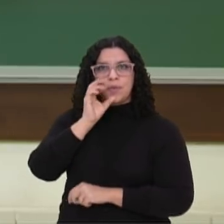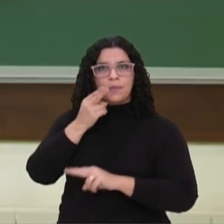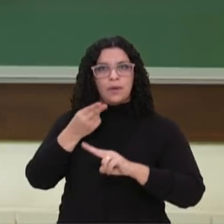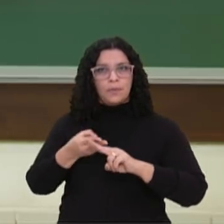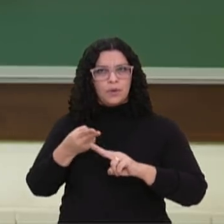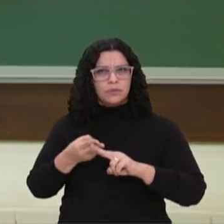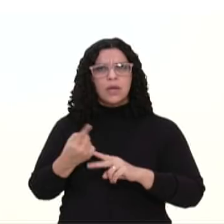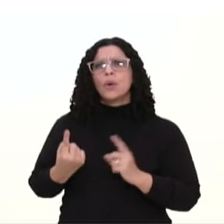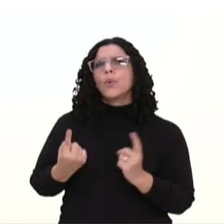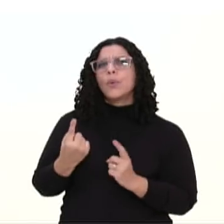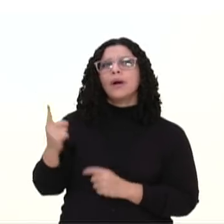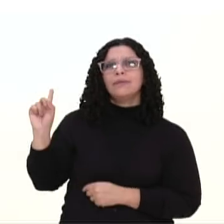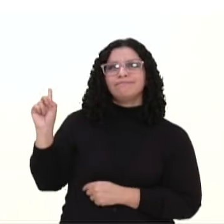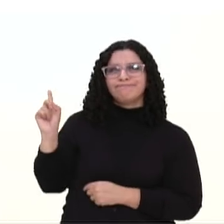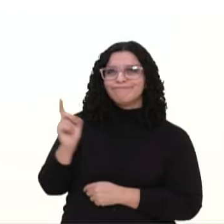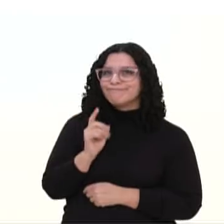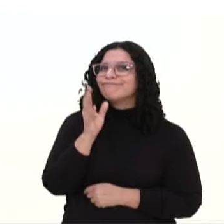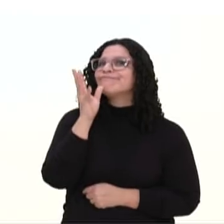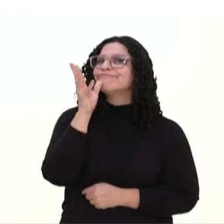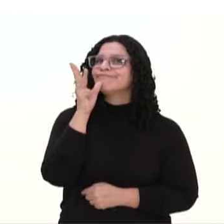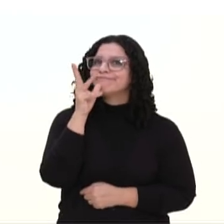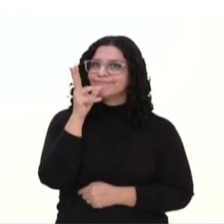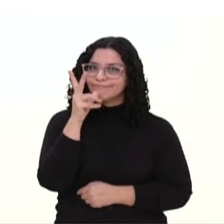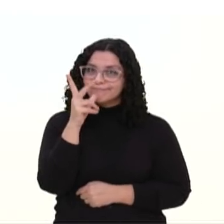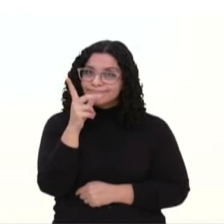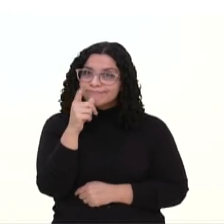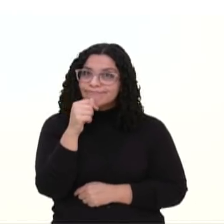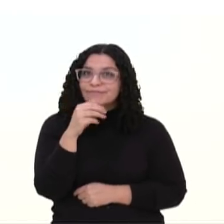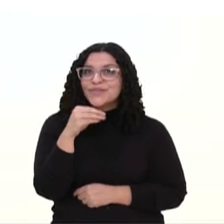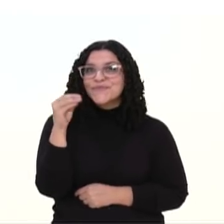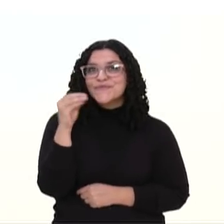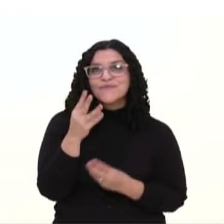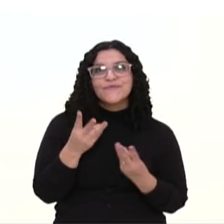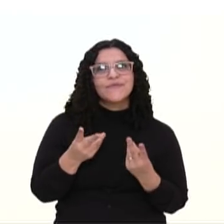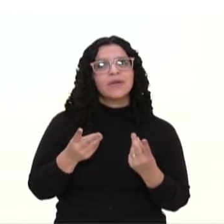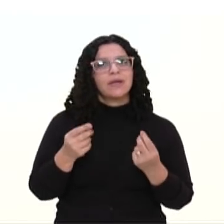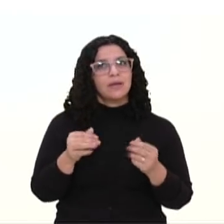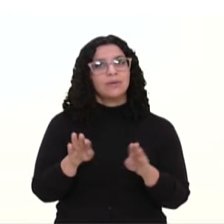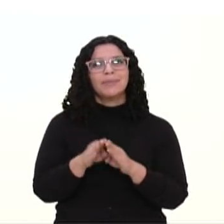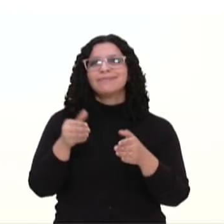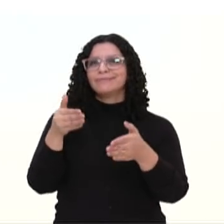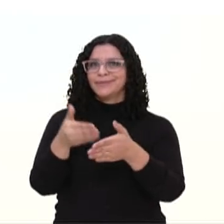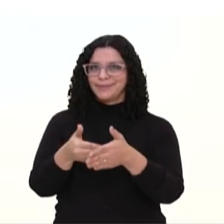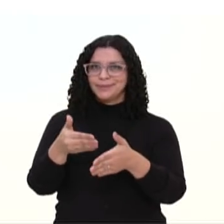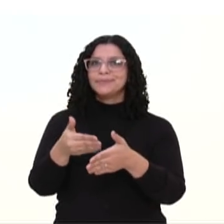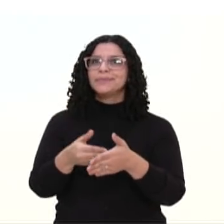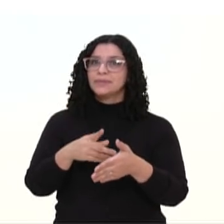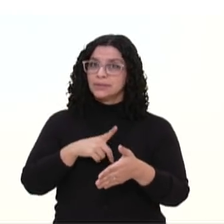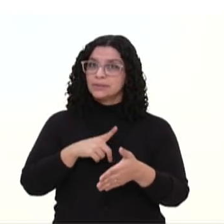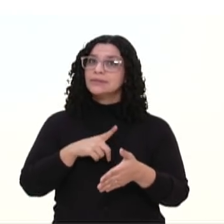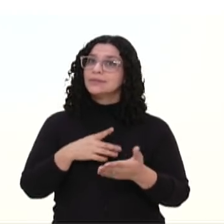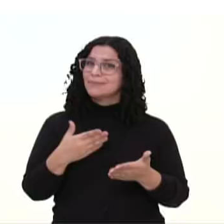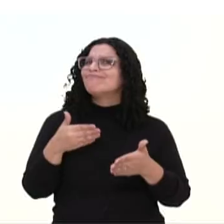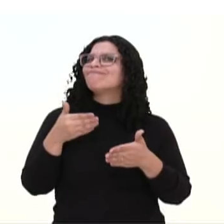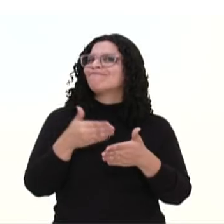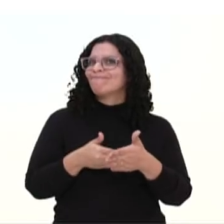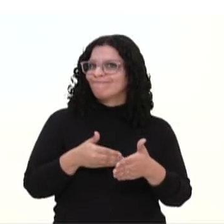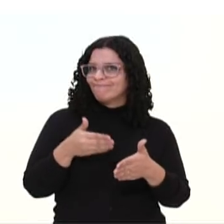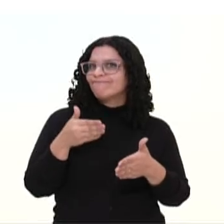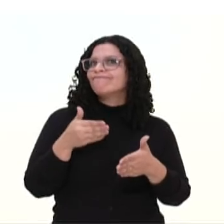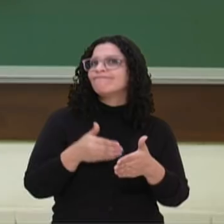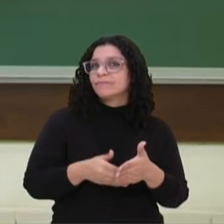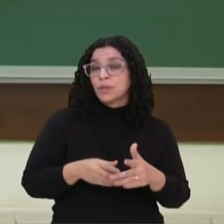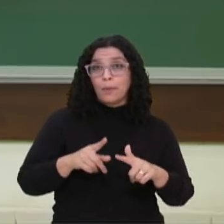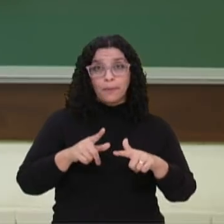são lentos, frágeis e muito limitados, gente, muito limitados. Então,